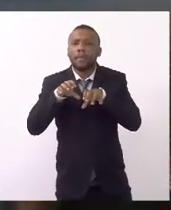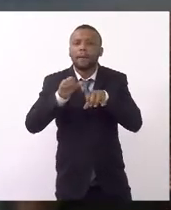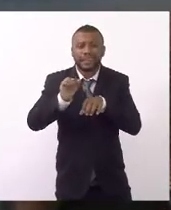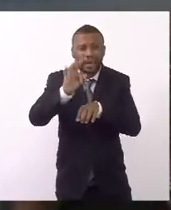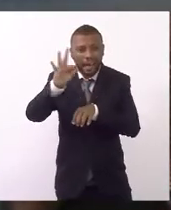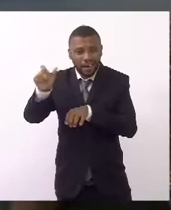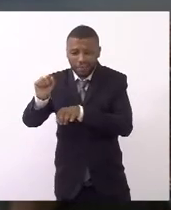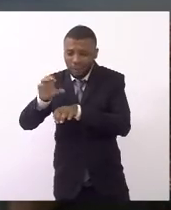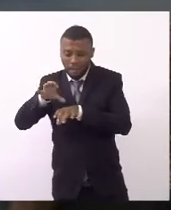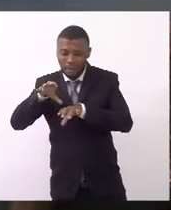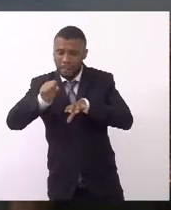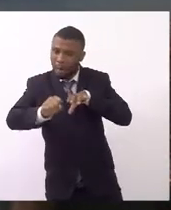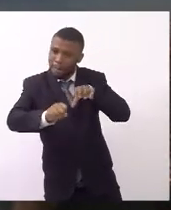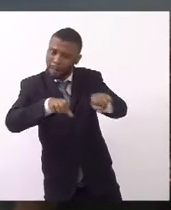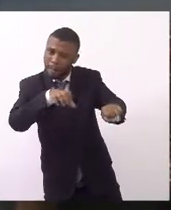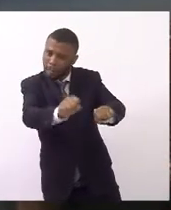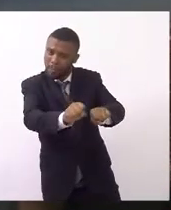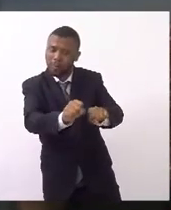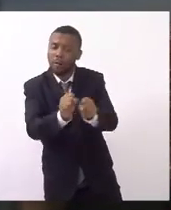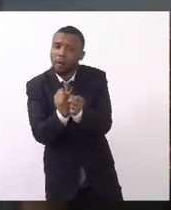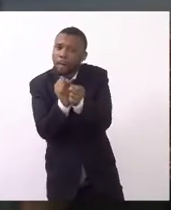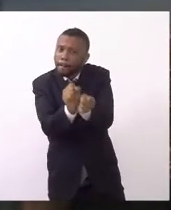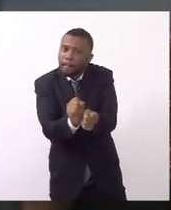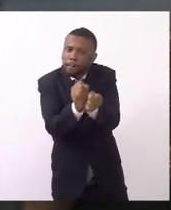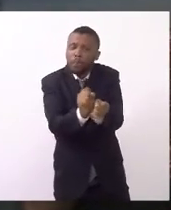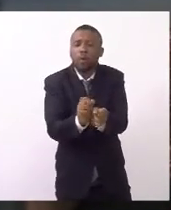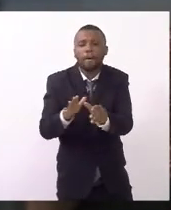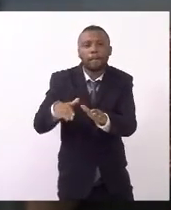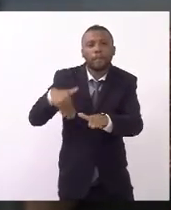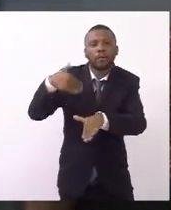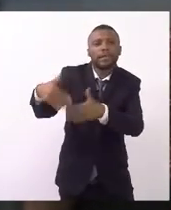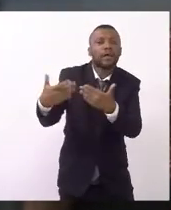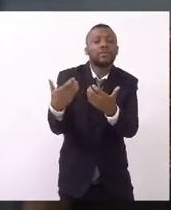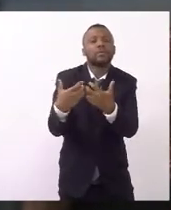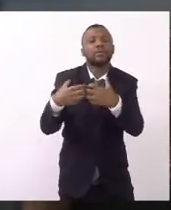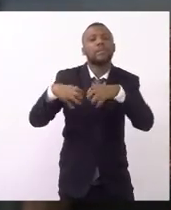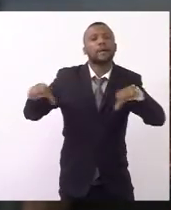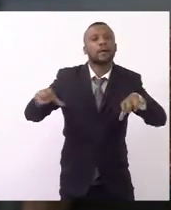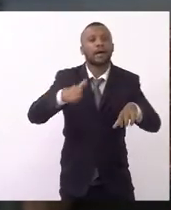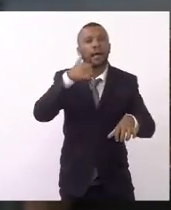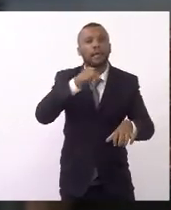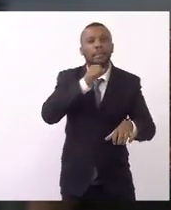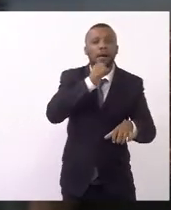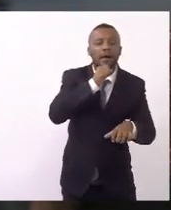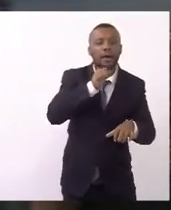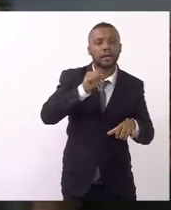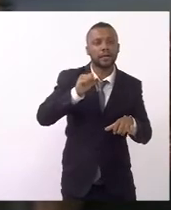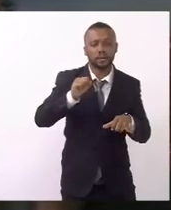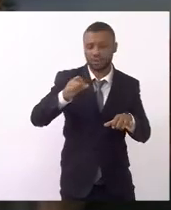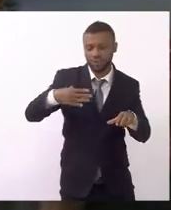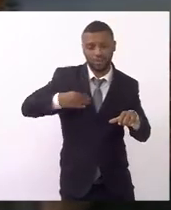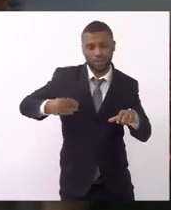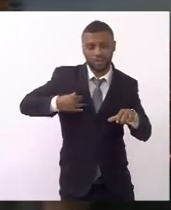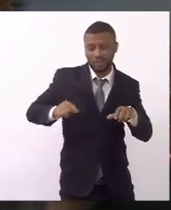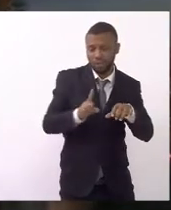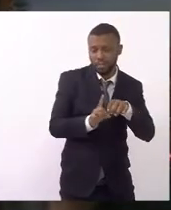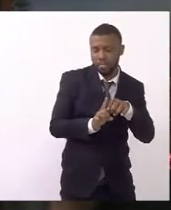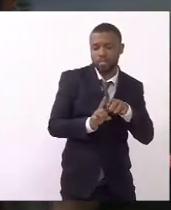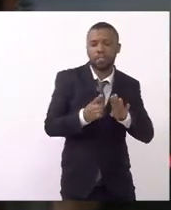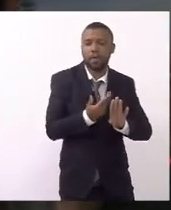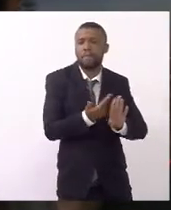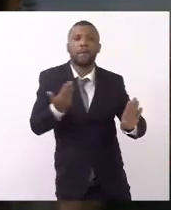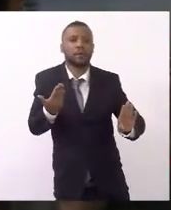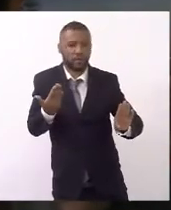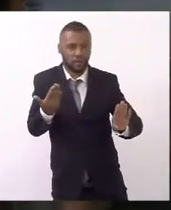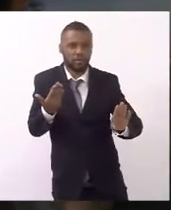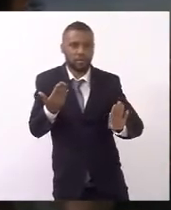África o processo de separação das Mães dos seus filhos forma esse